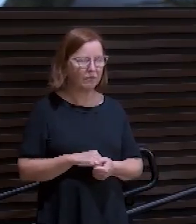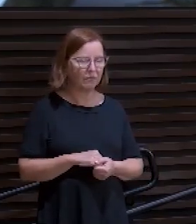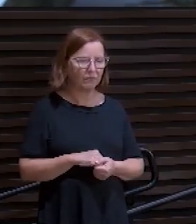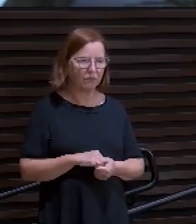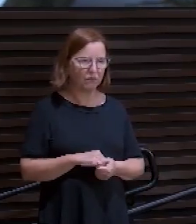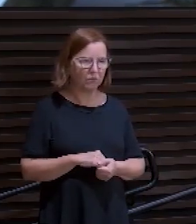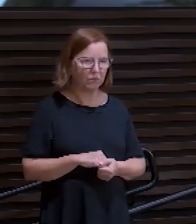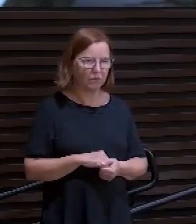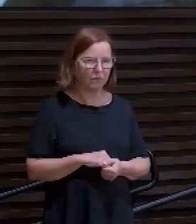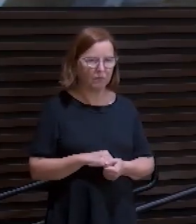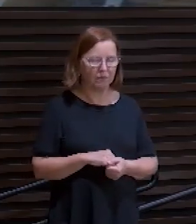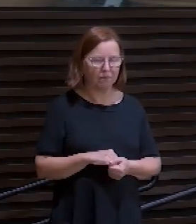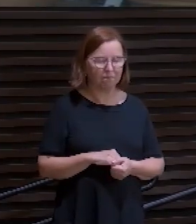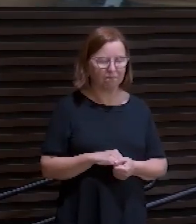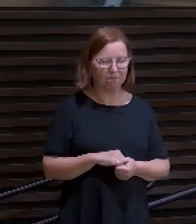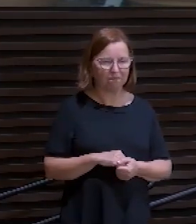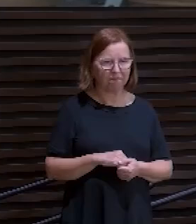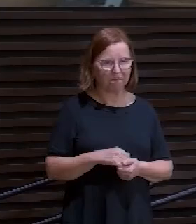Preste bem atenção.